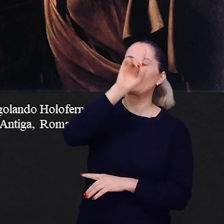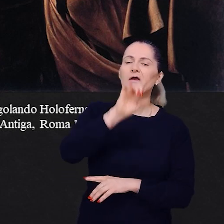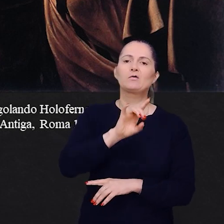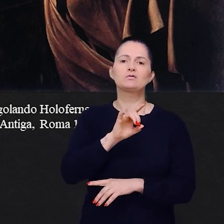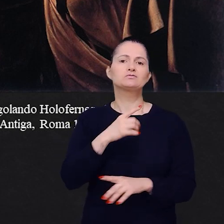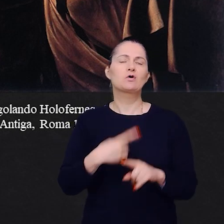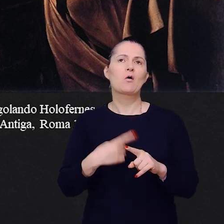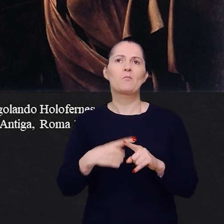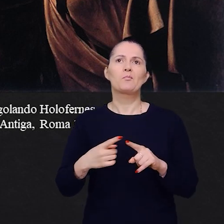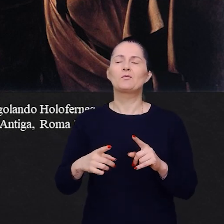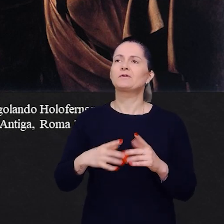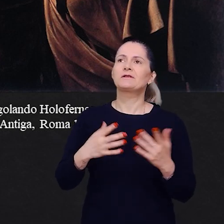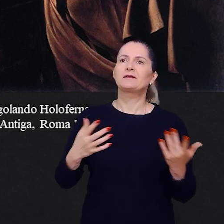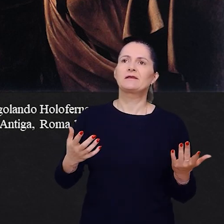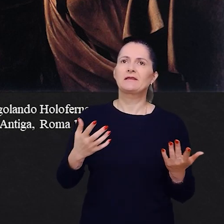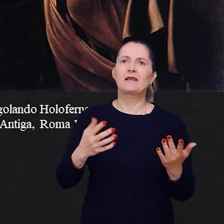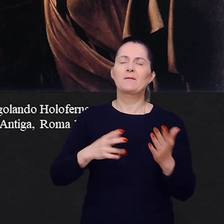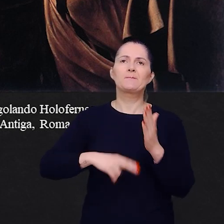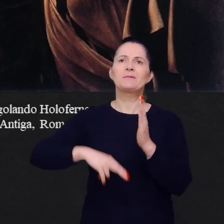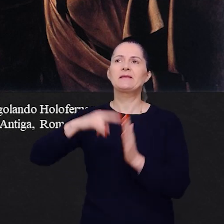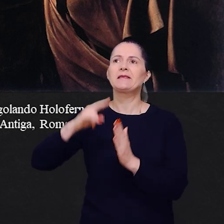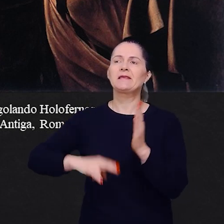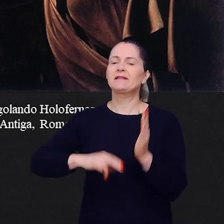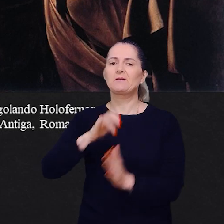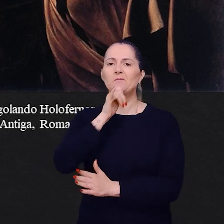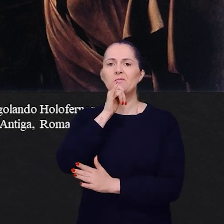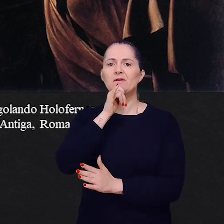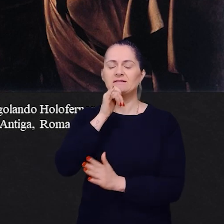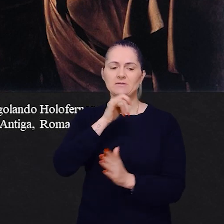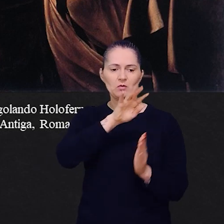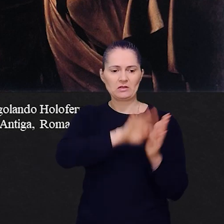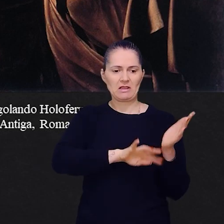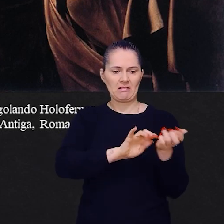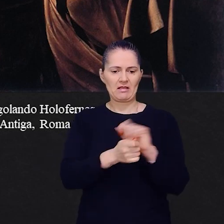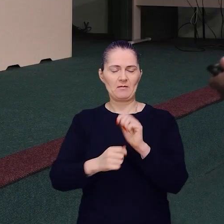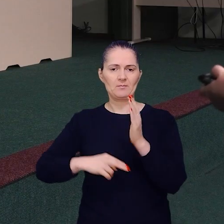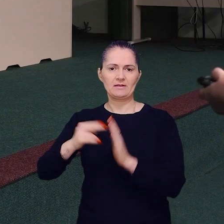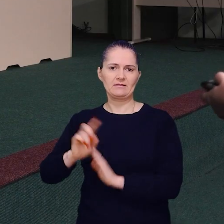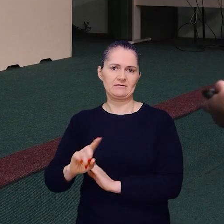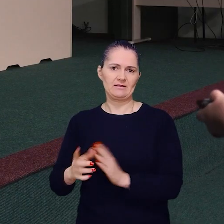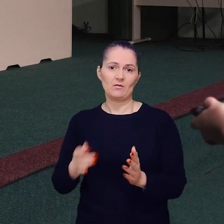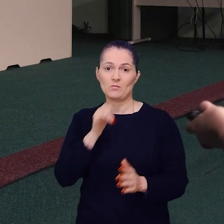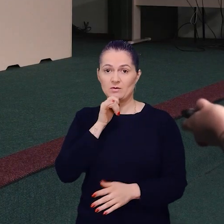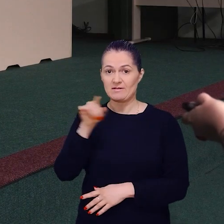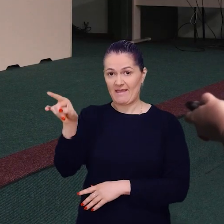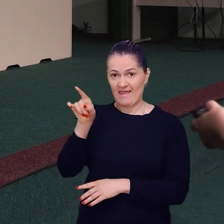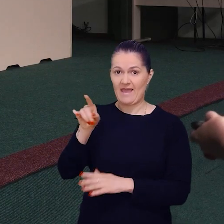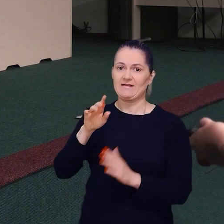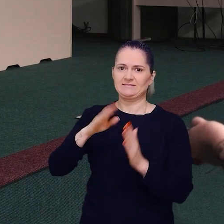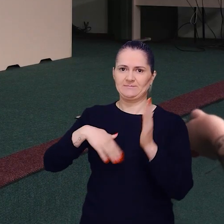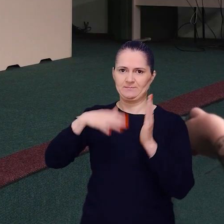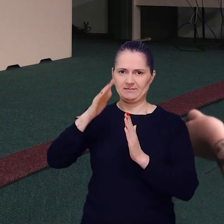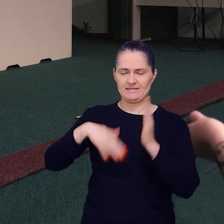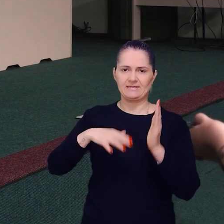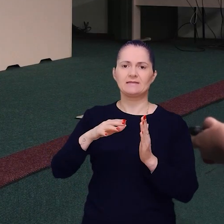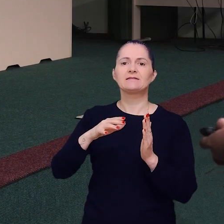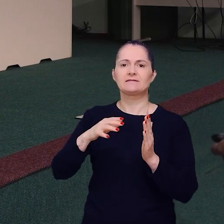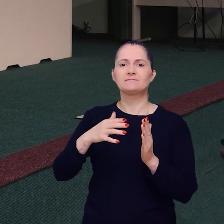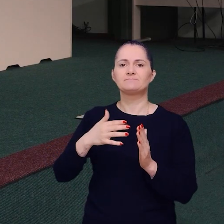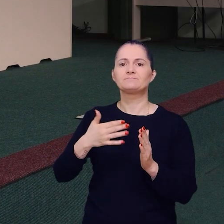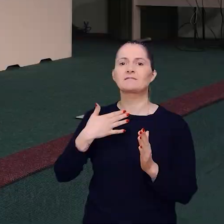ou executando um texto, uma pintura que é feita a partir de um texto, né? Essa aqui da Artemisia, ela